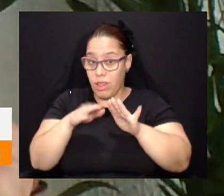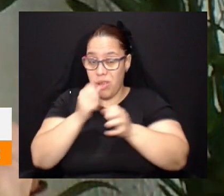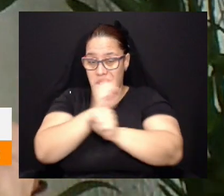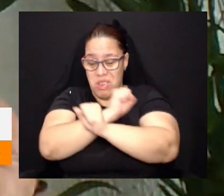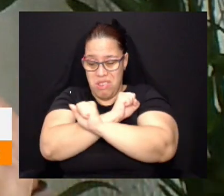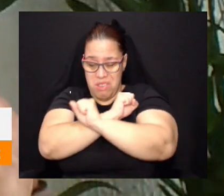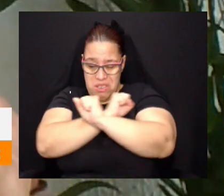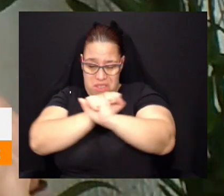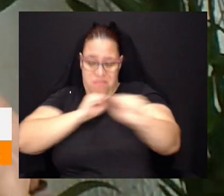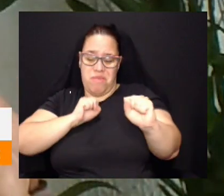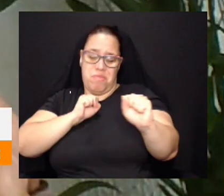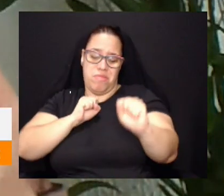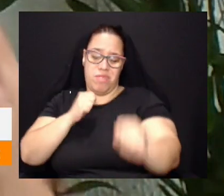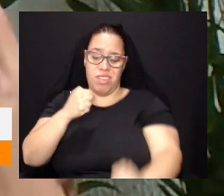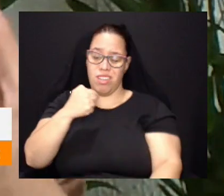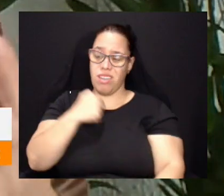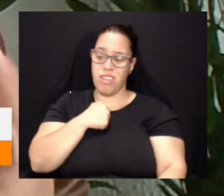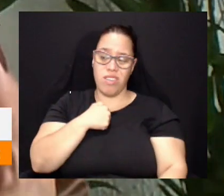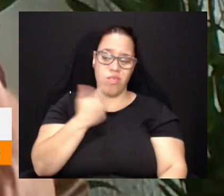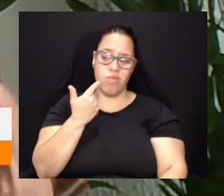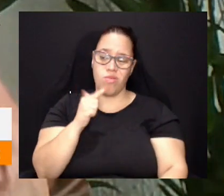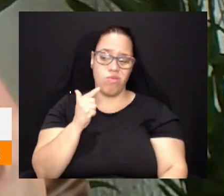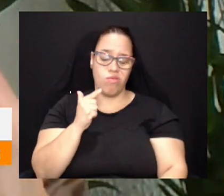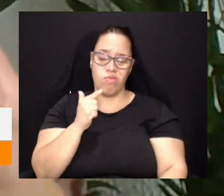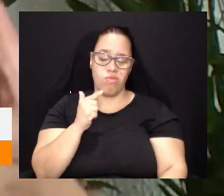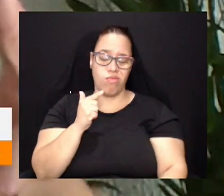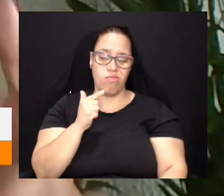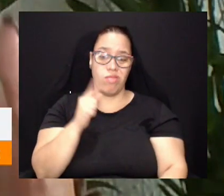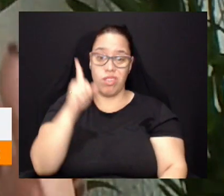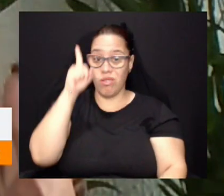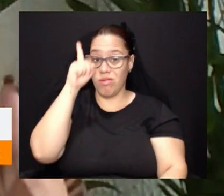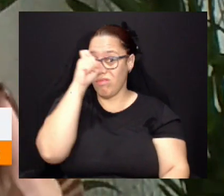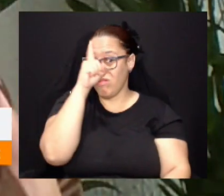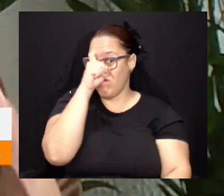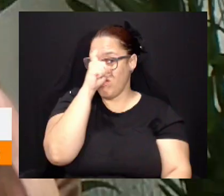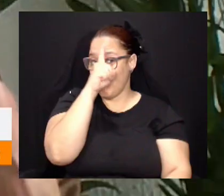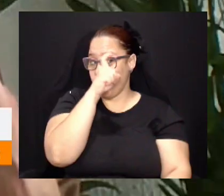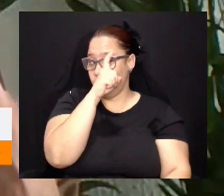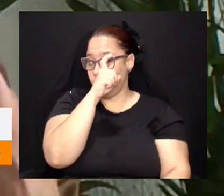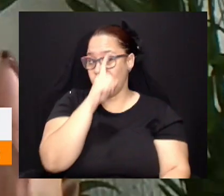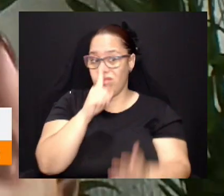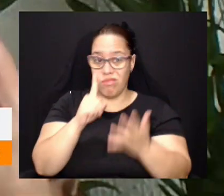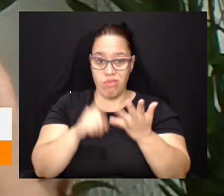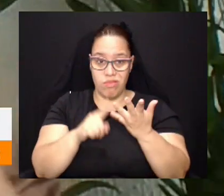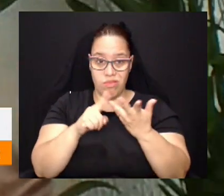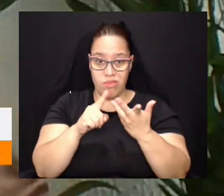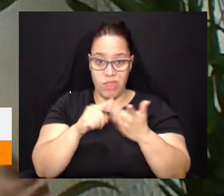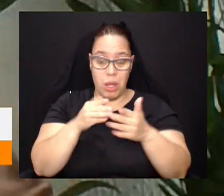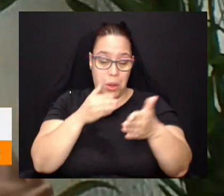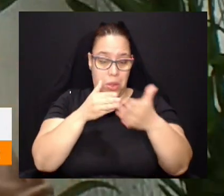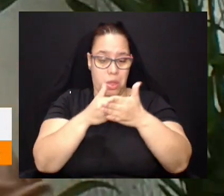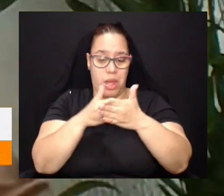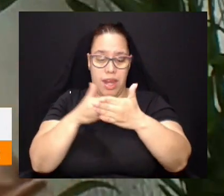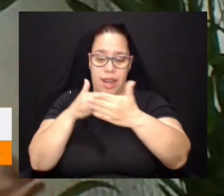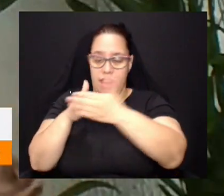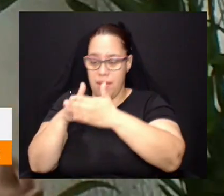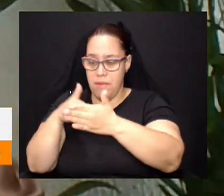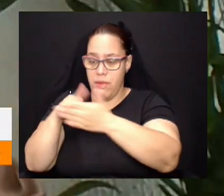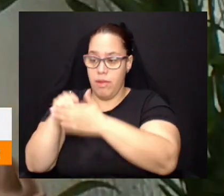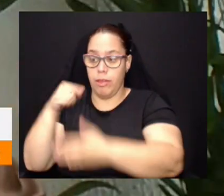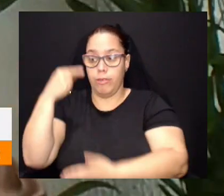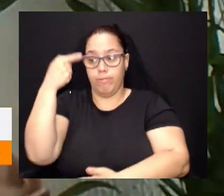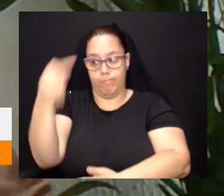porque eu não tenho dificuldade de colocar limites ao outro. E esse limite